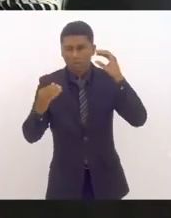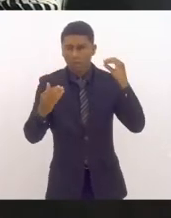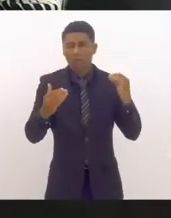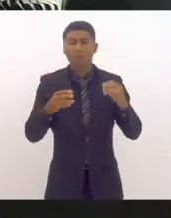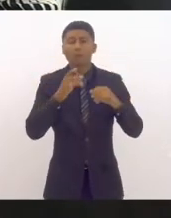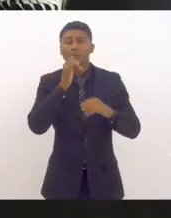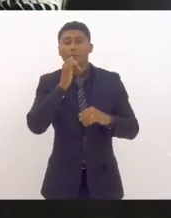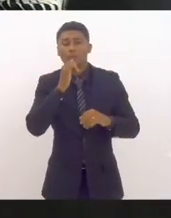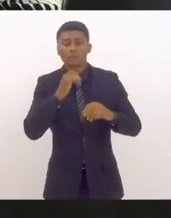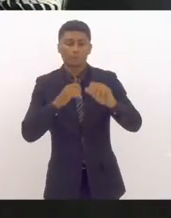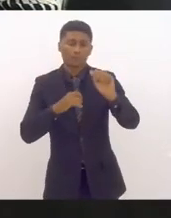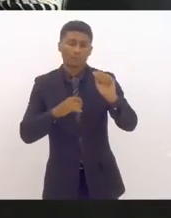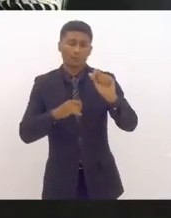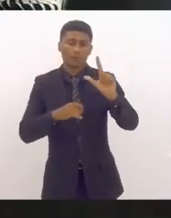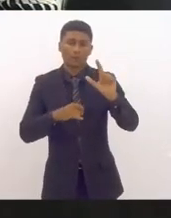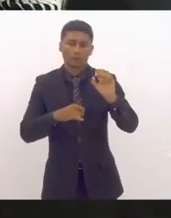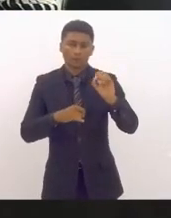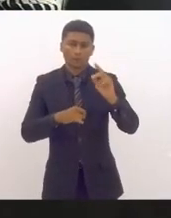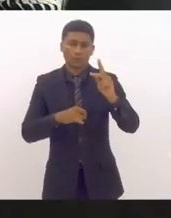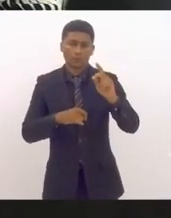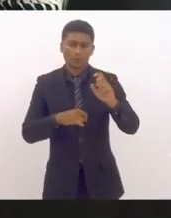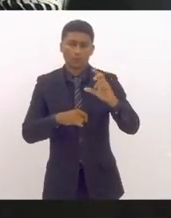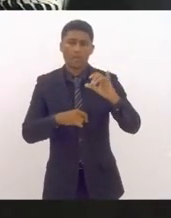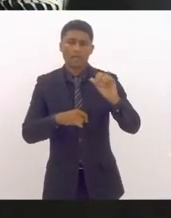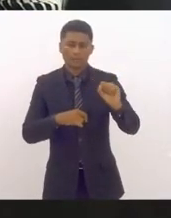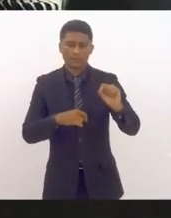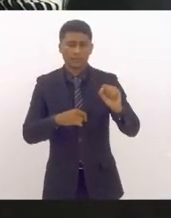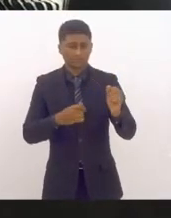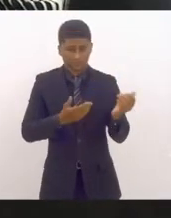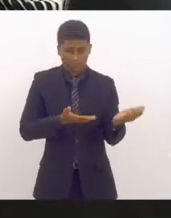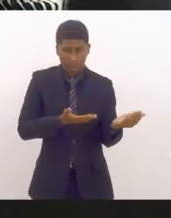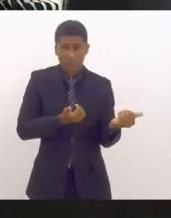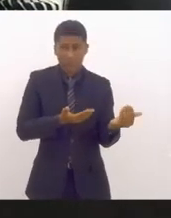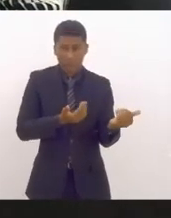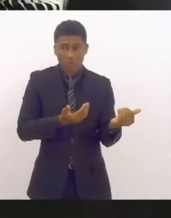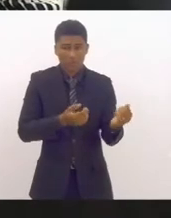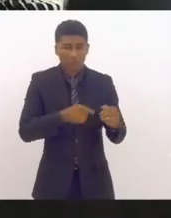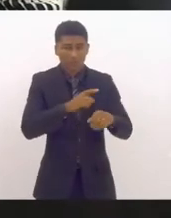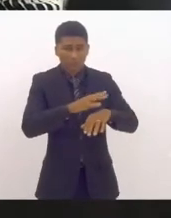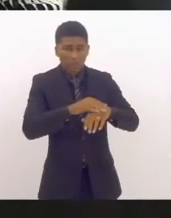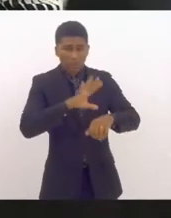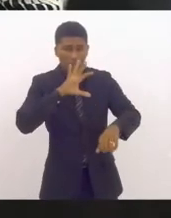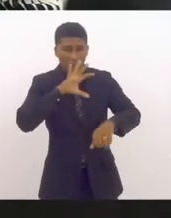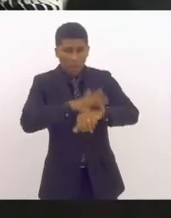que, ao atingir os adolescentes, gera gravíssimos problemas